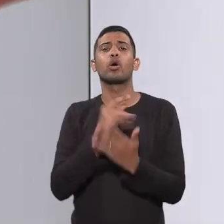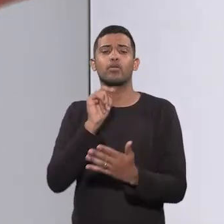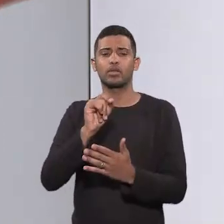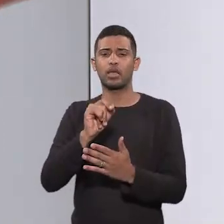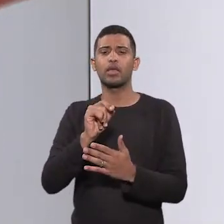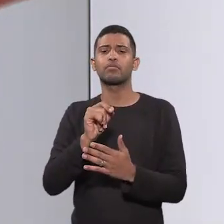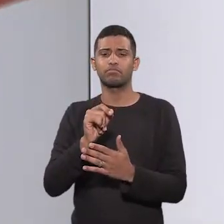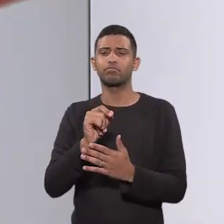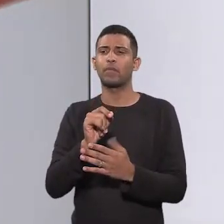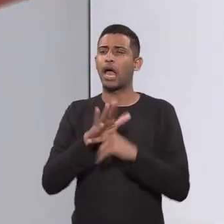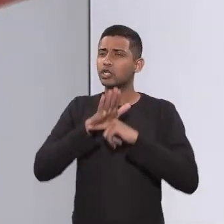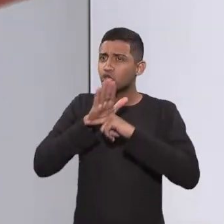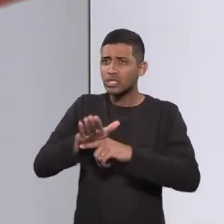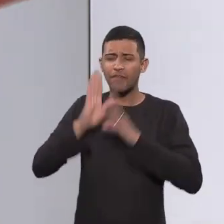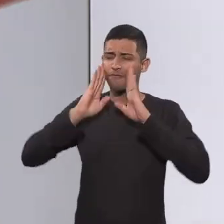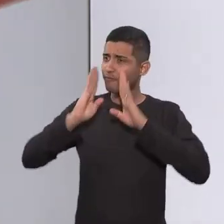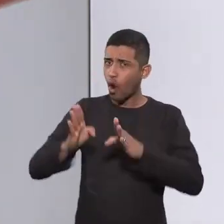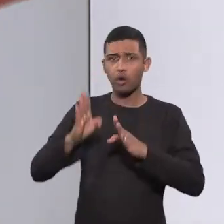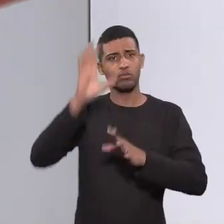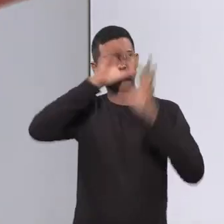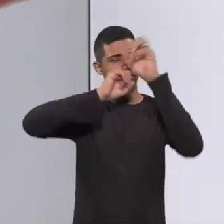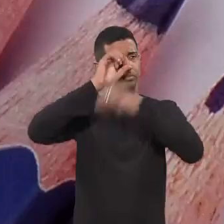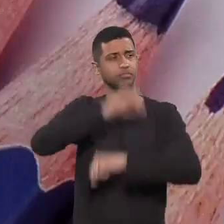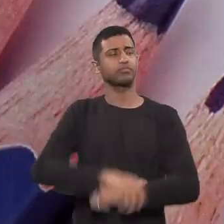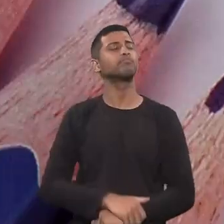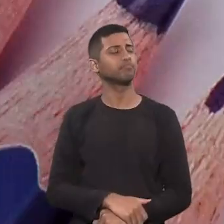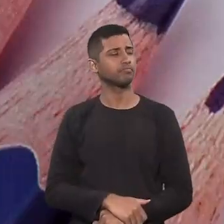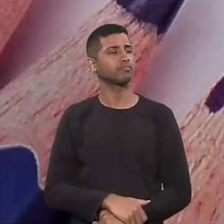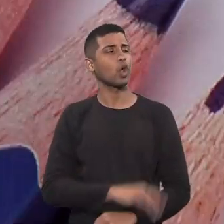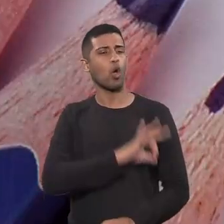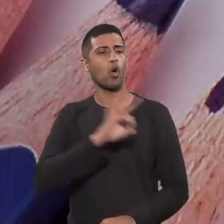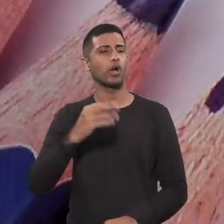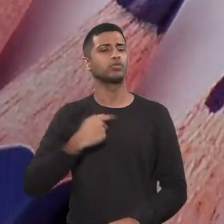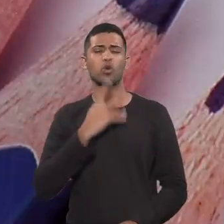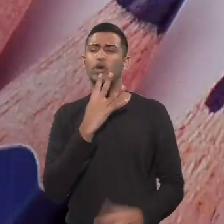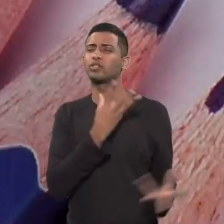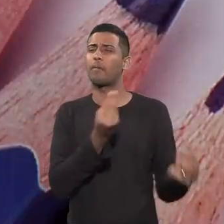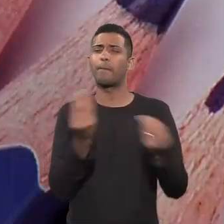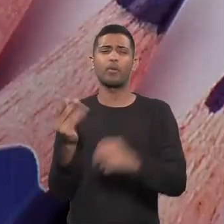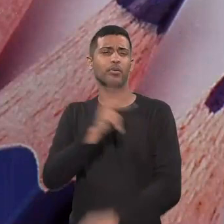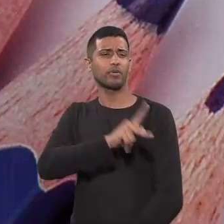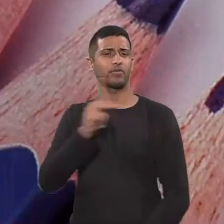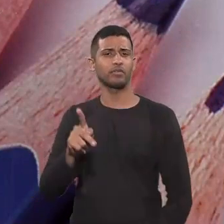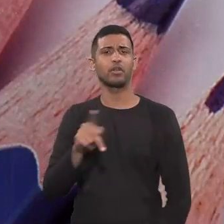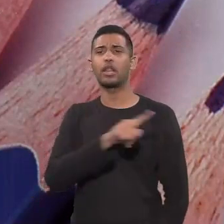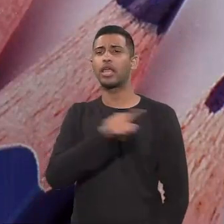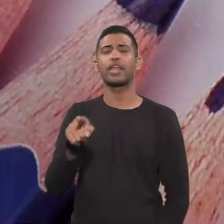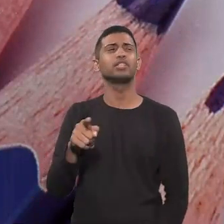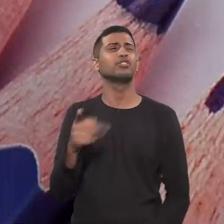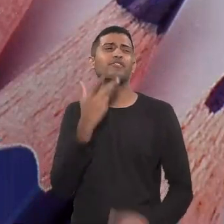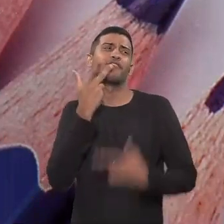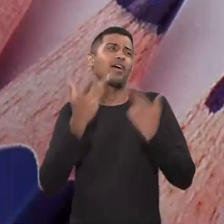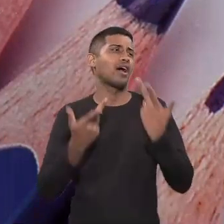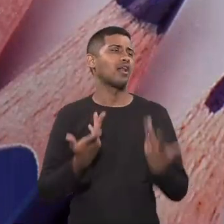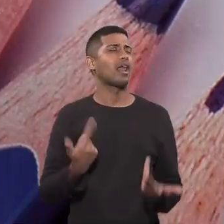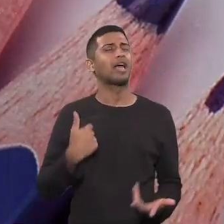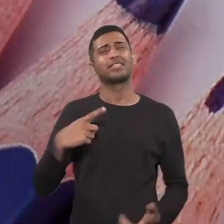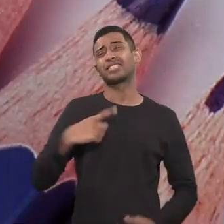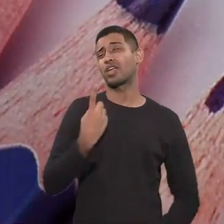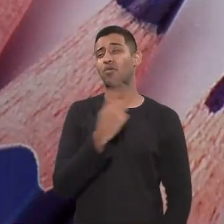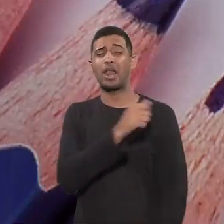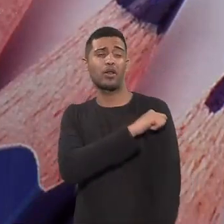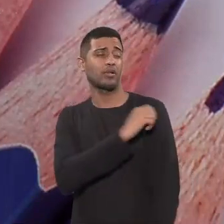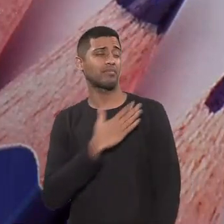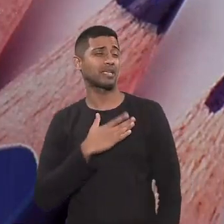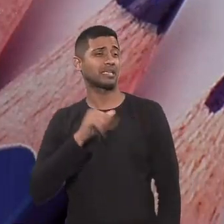seja uma escola que potencialize a aprendizagem. Perfeito. Eu conheço muitos professores e muitos professores dizem assim, nossa, eu tenho um